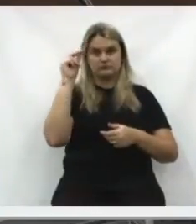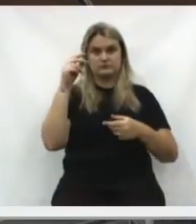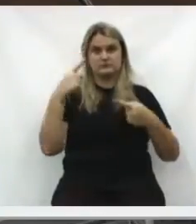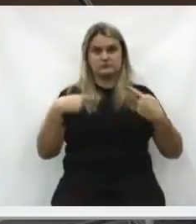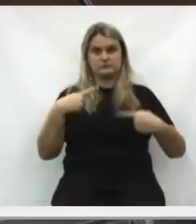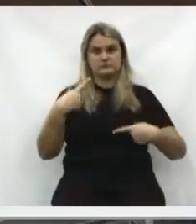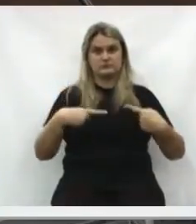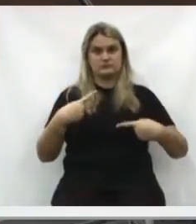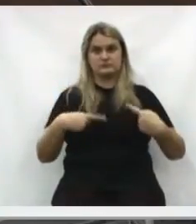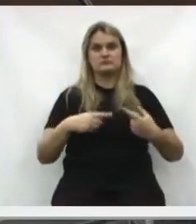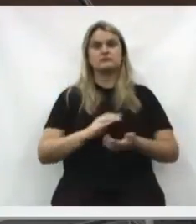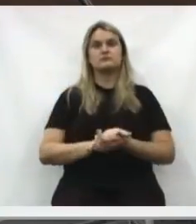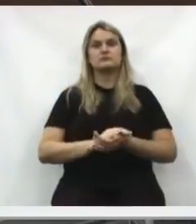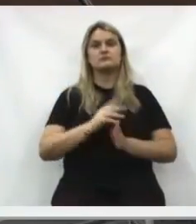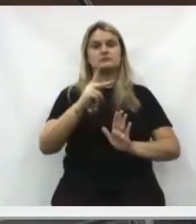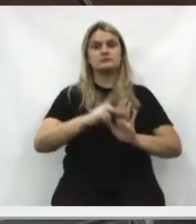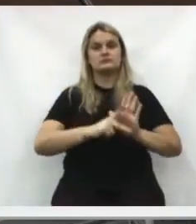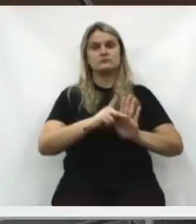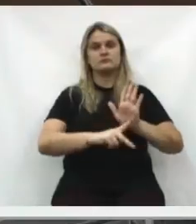Matéria do Executivo.